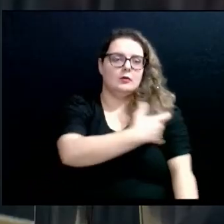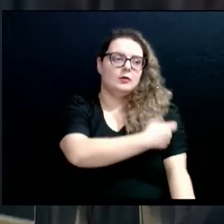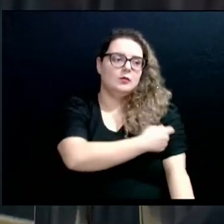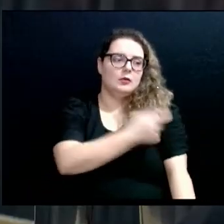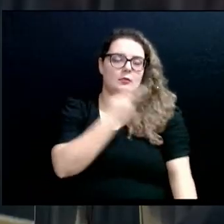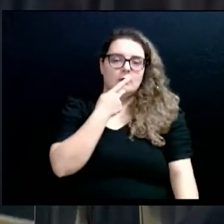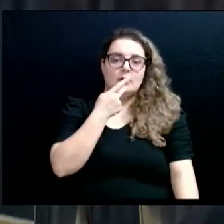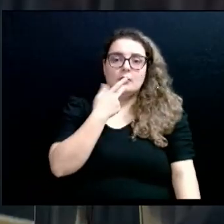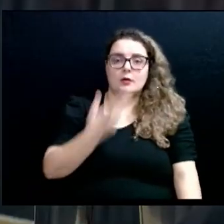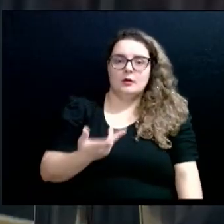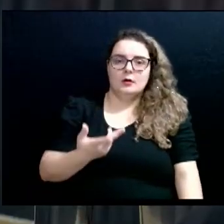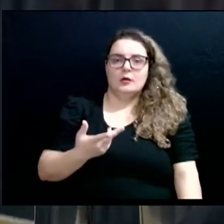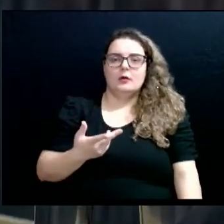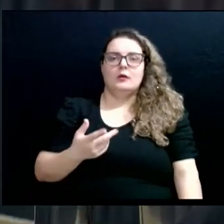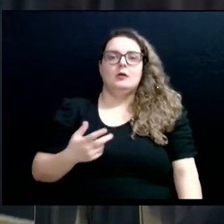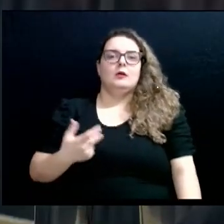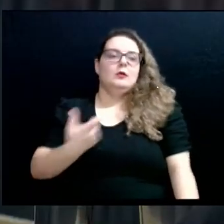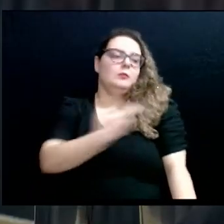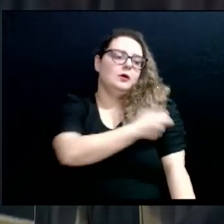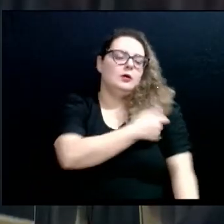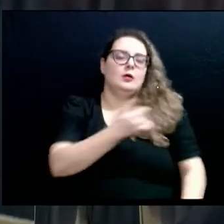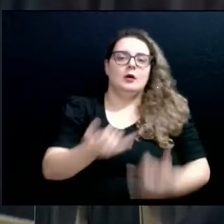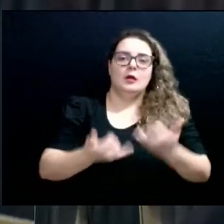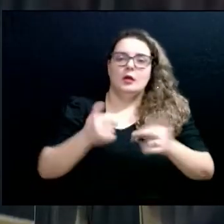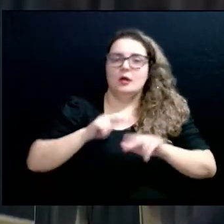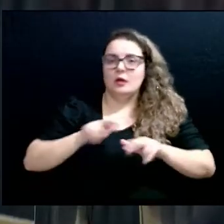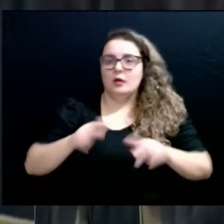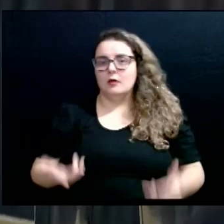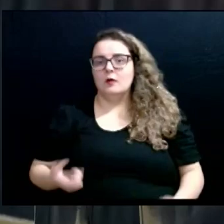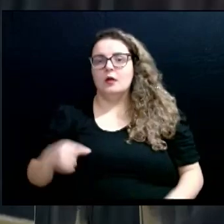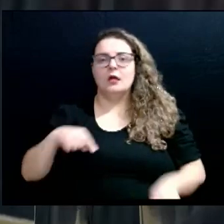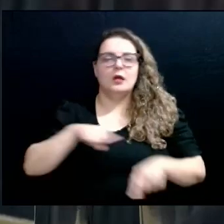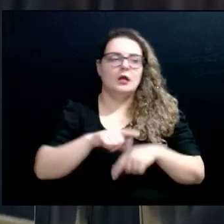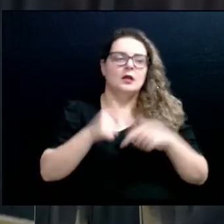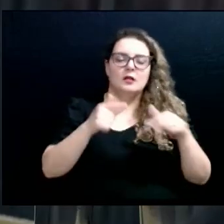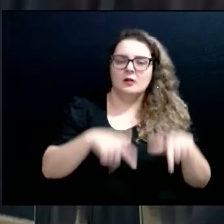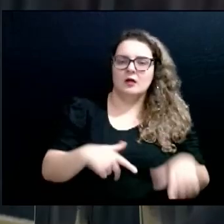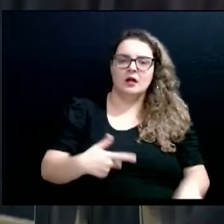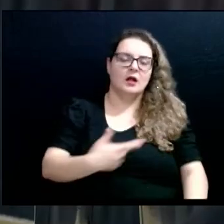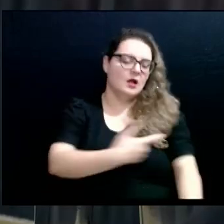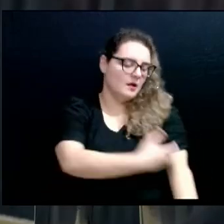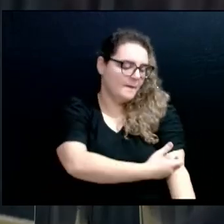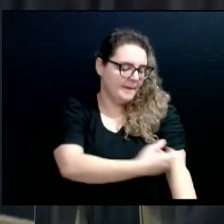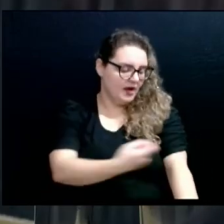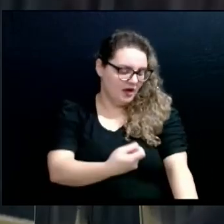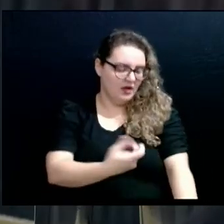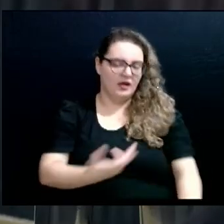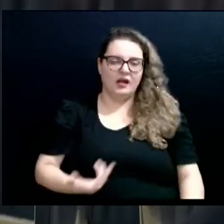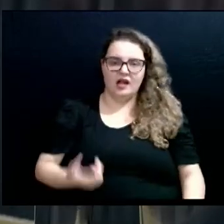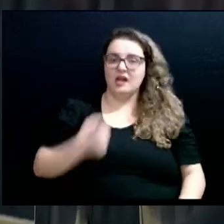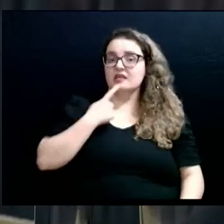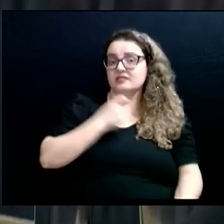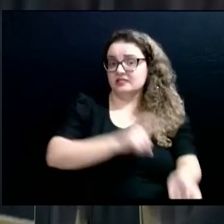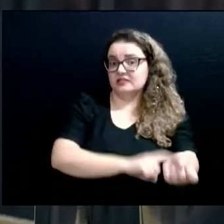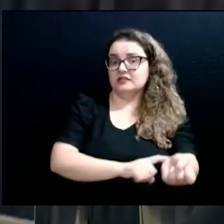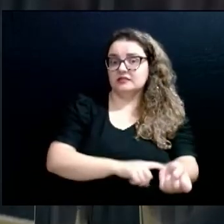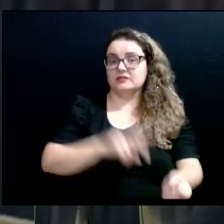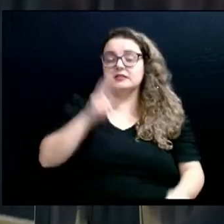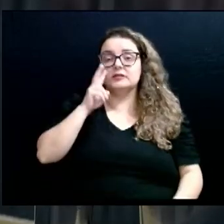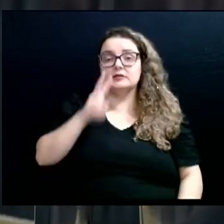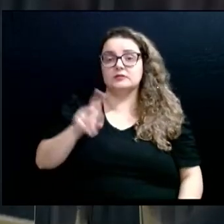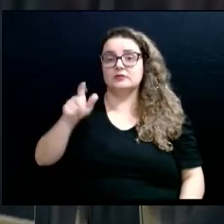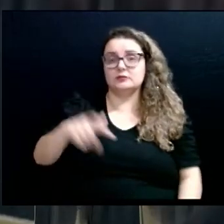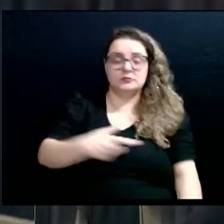de brinquedo, ir no lugar onde vai tirar sangue, Uhum. ver a pessoa tirando sangue de